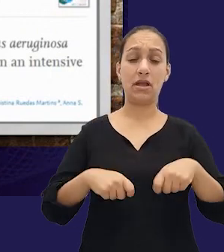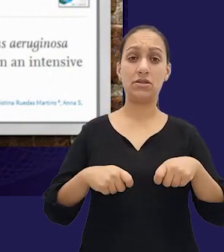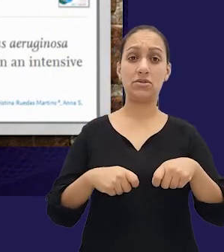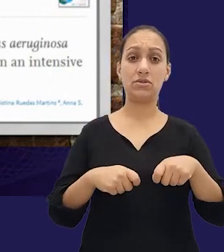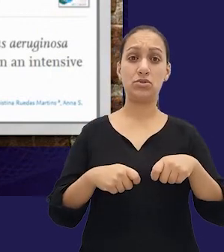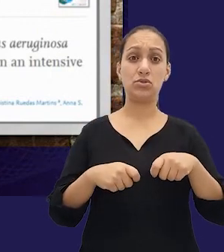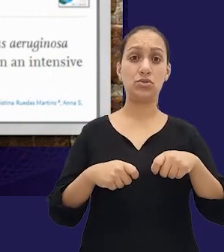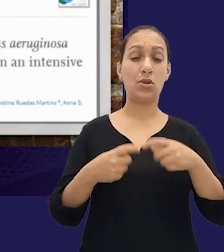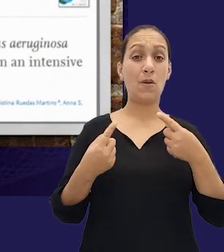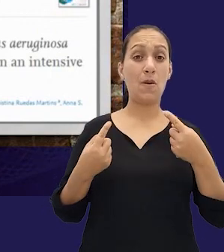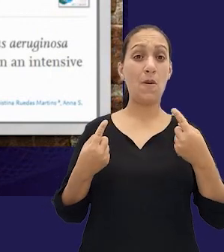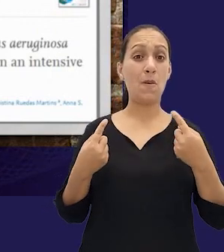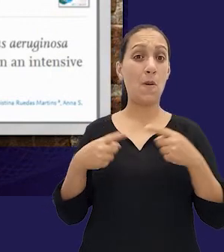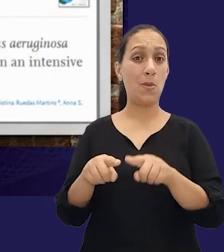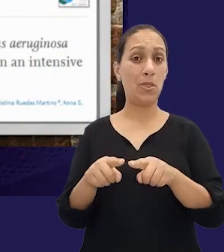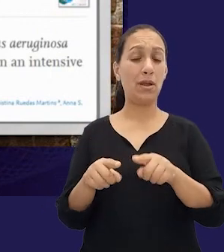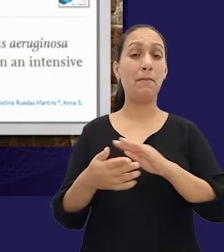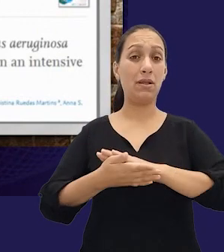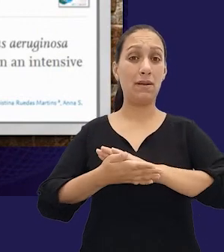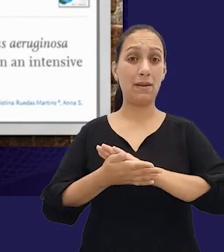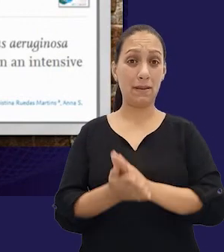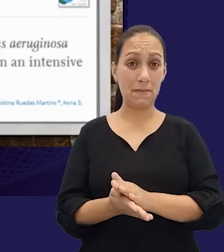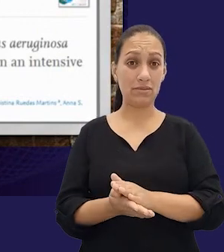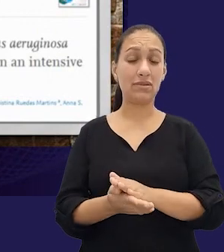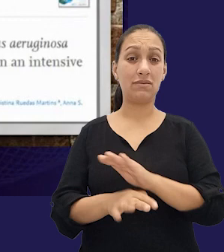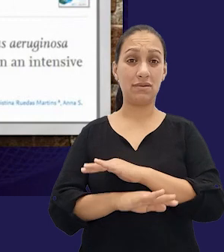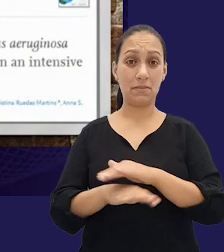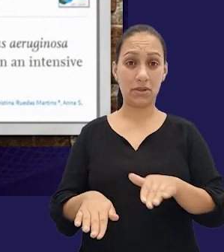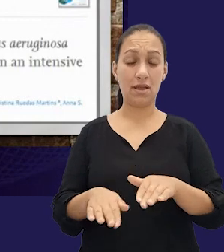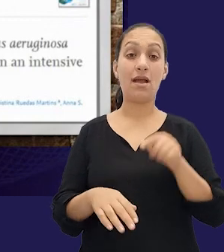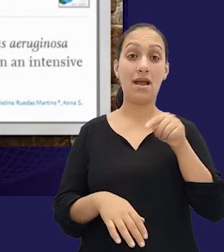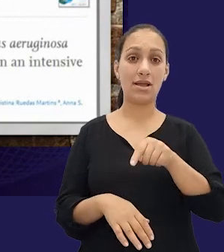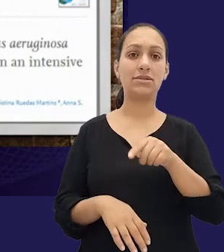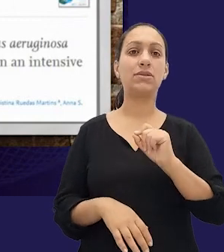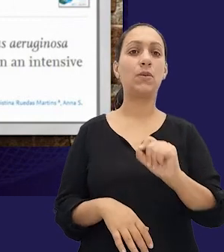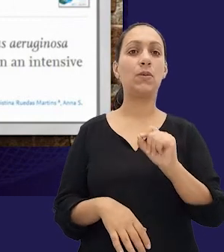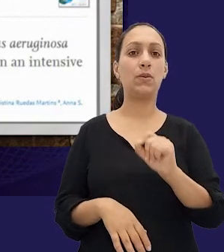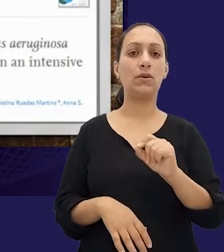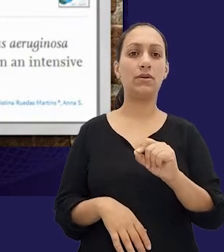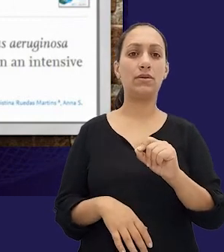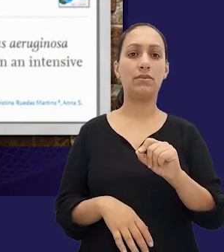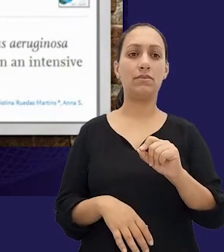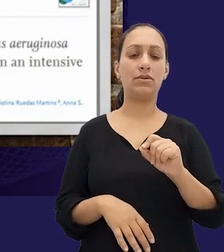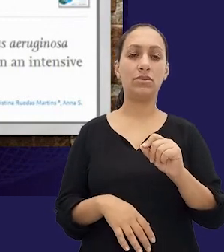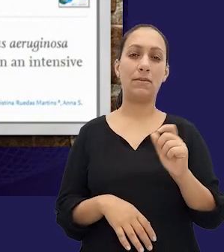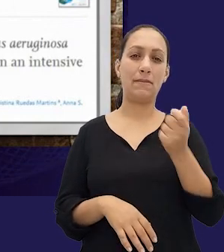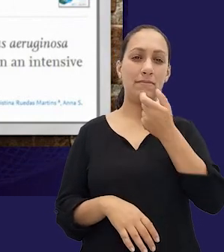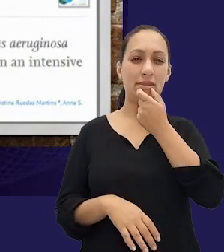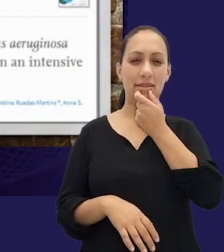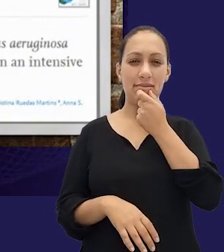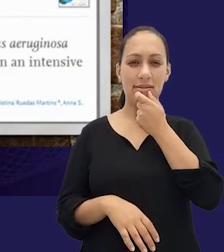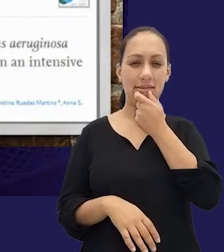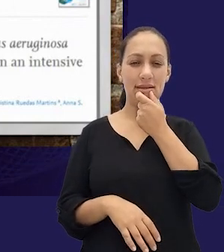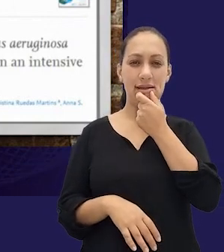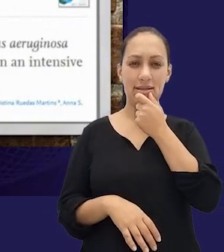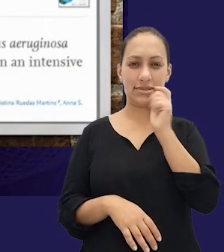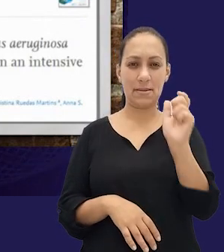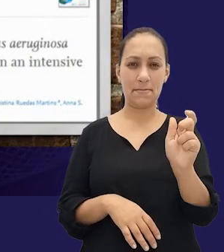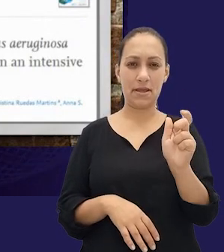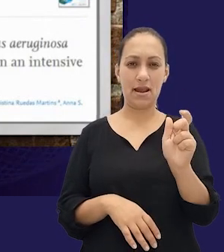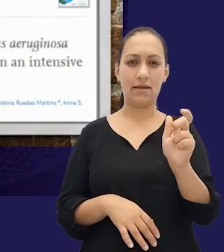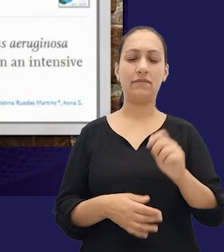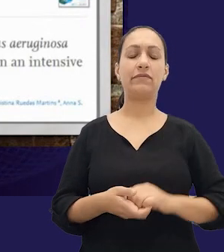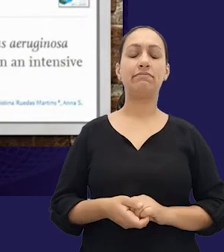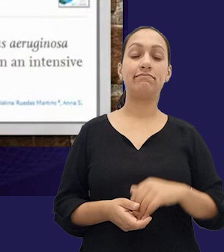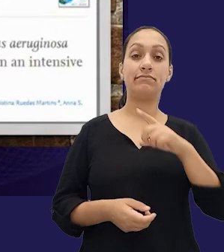combatida, essas bactérias, elas são chamadas de Extreme Drug Resistant, tá? Então, aqui nós